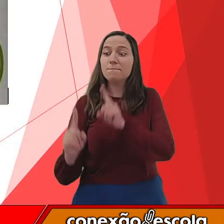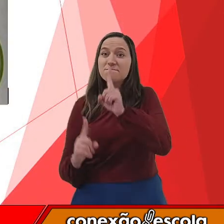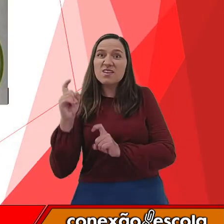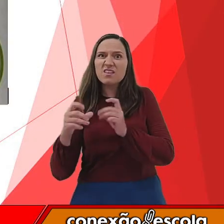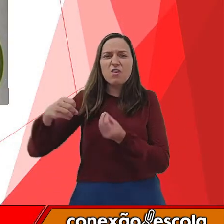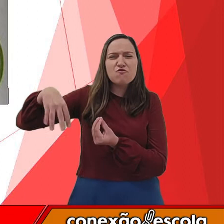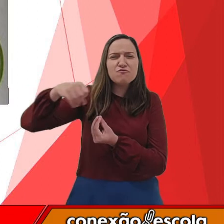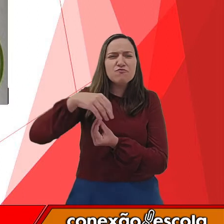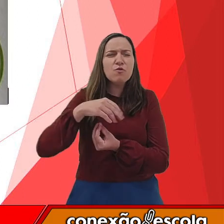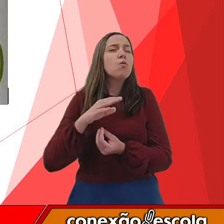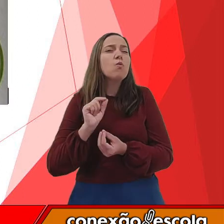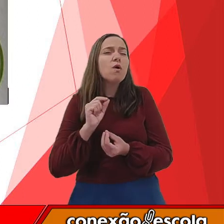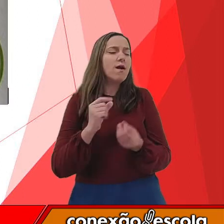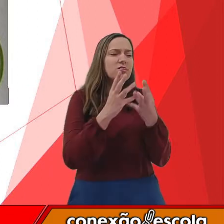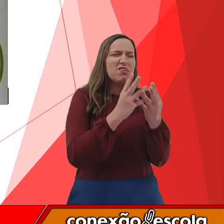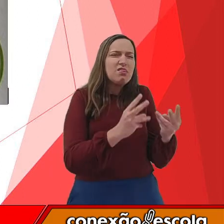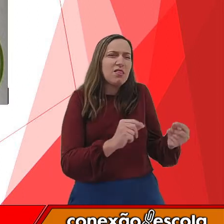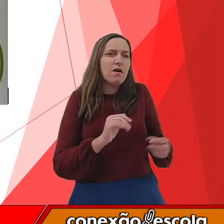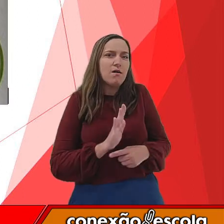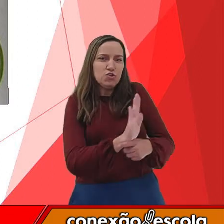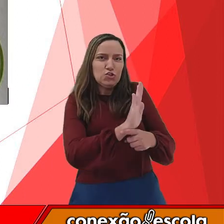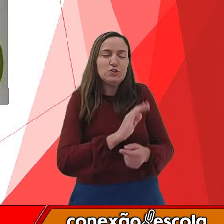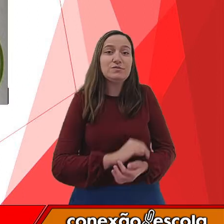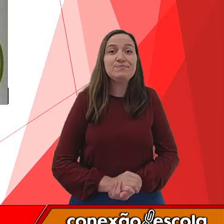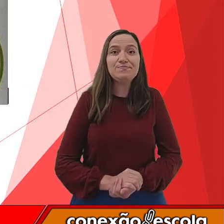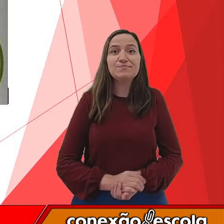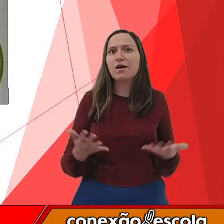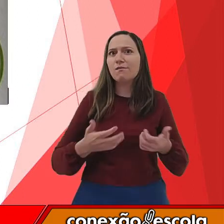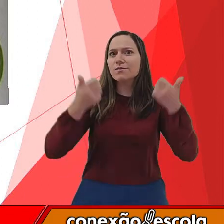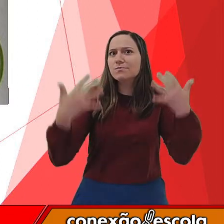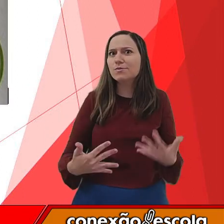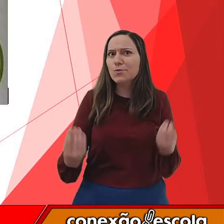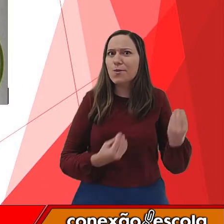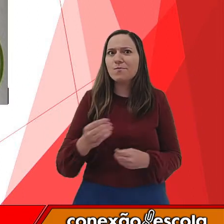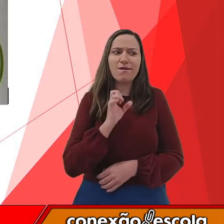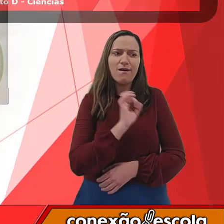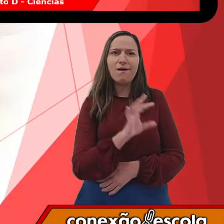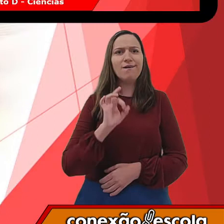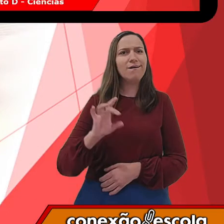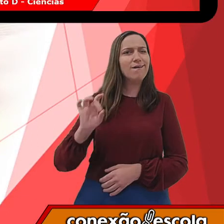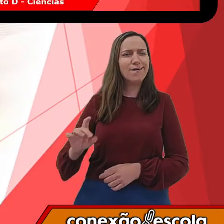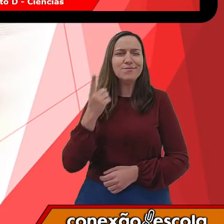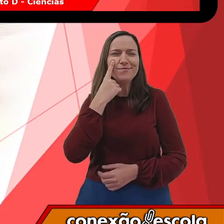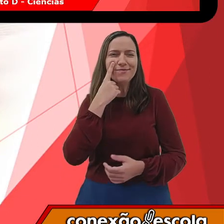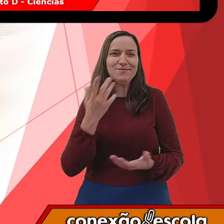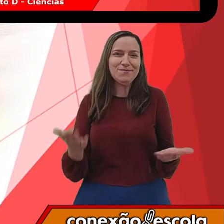fungos estão ajudando em sua decomposição. Vamos falar um pouco mais sobre cada um deles?